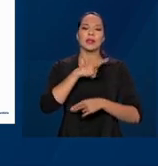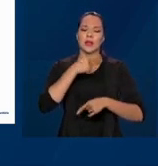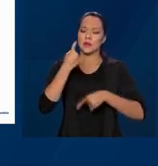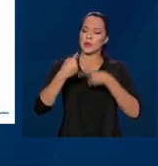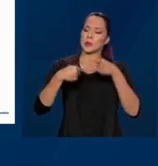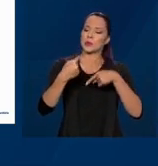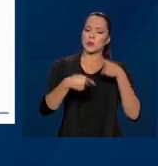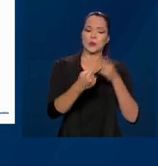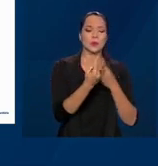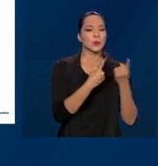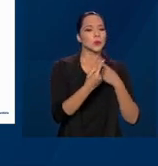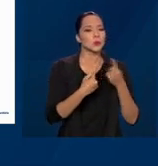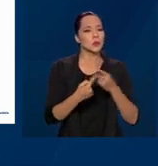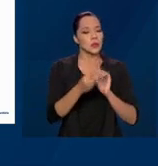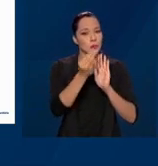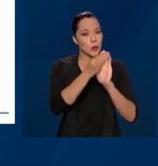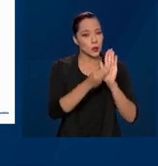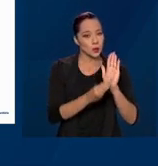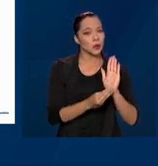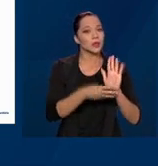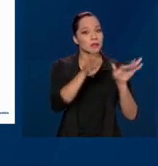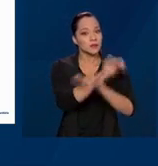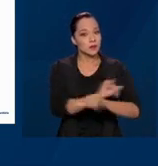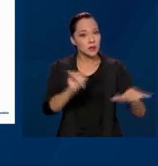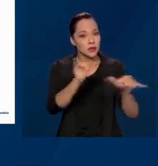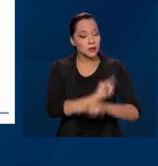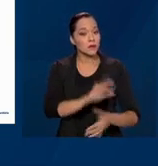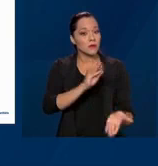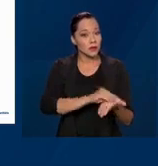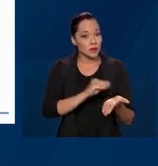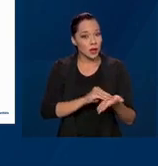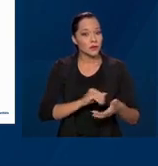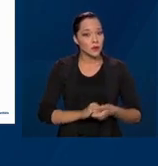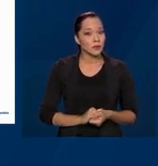sobre isso quando a gente colocou a nota das informações que faltavam.